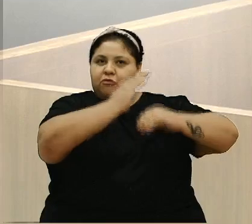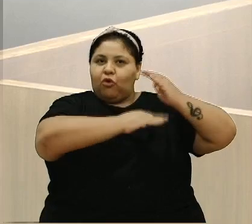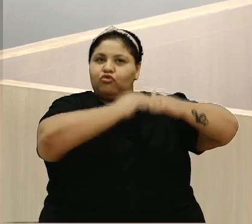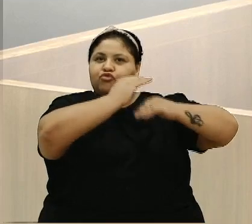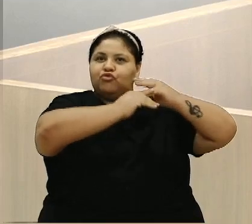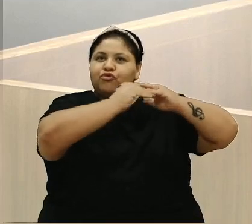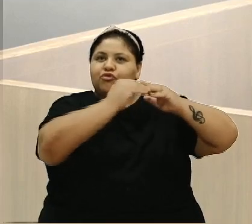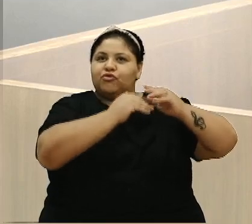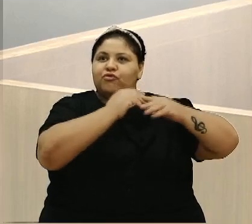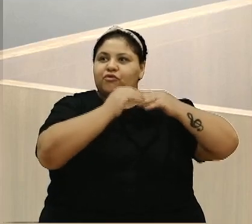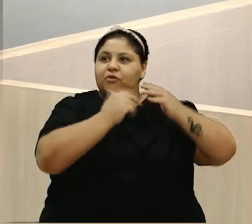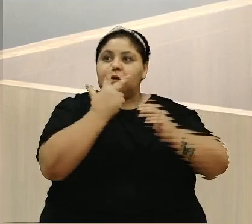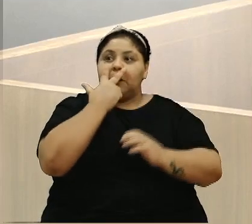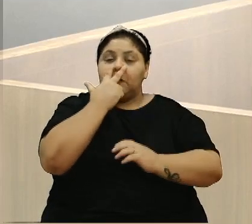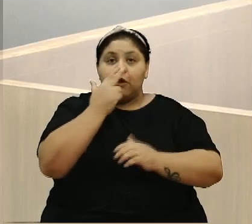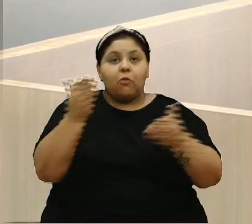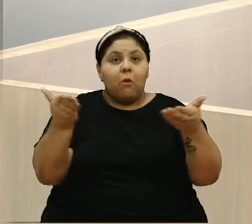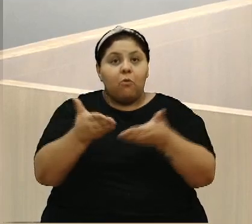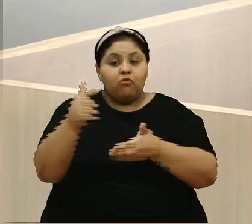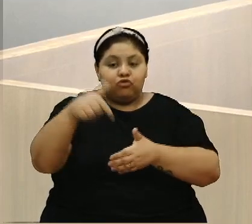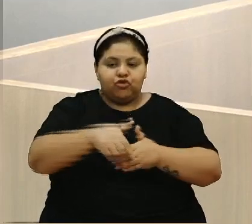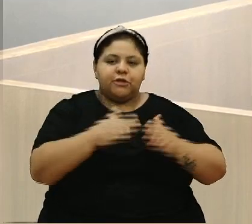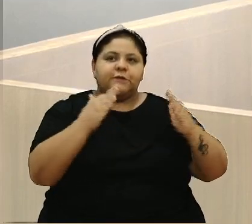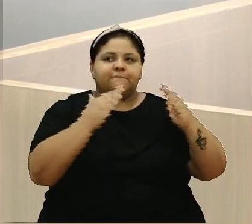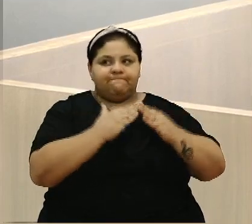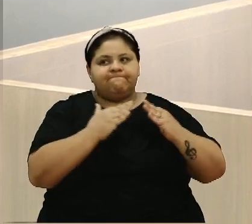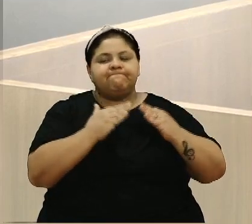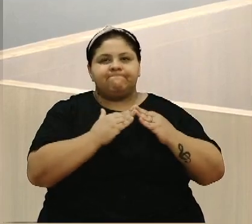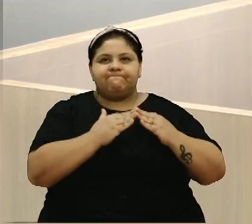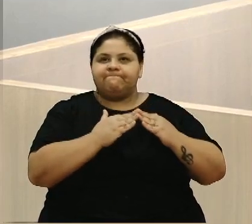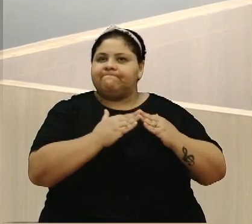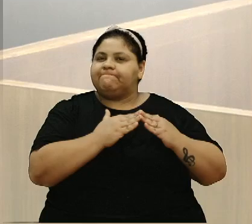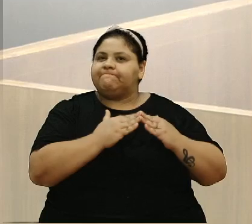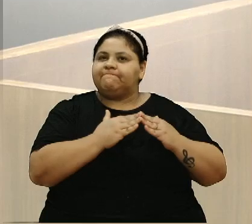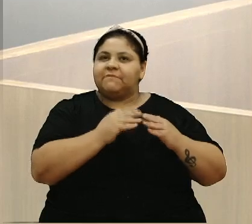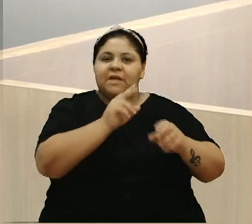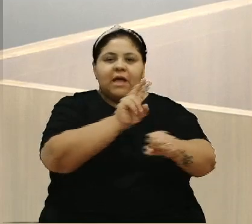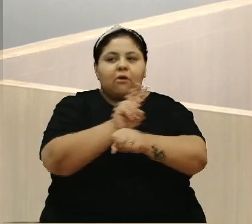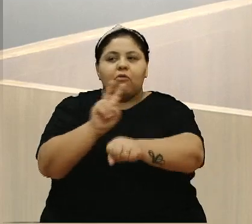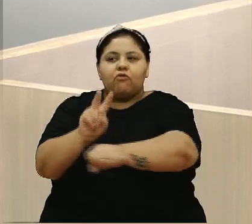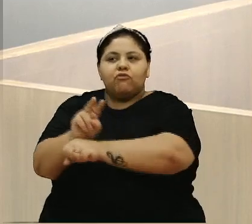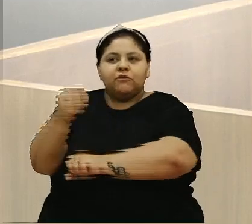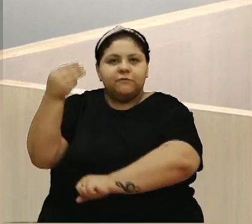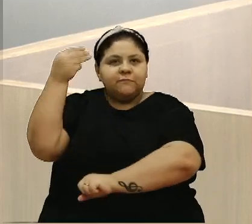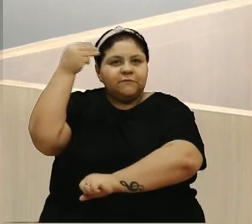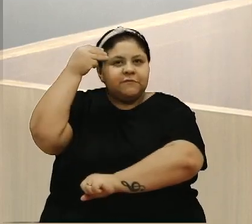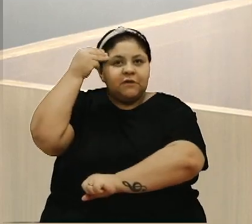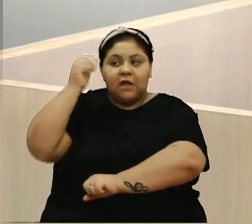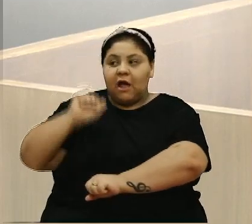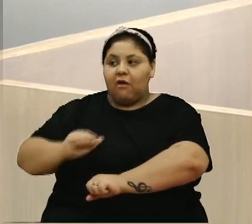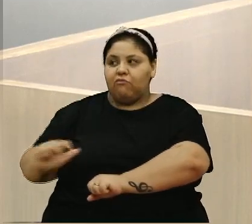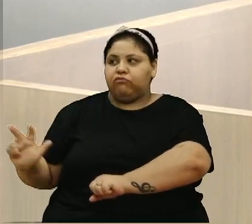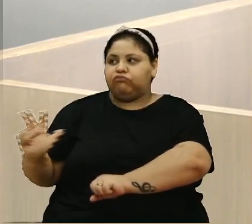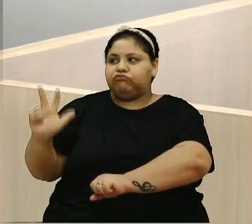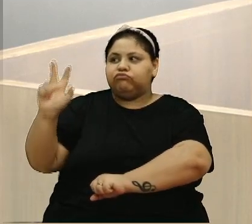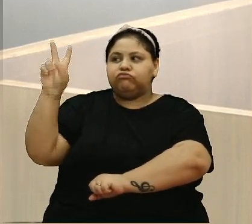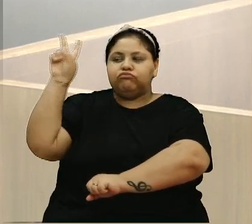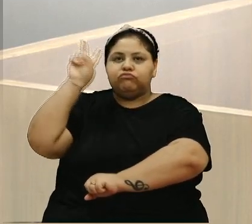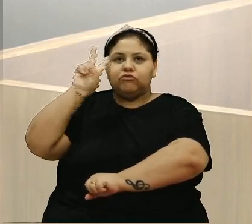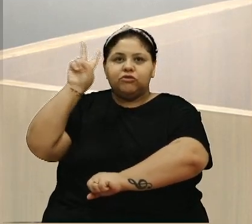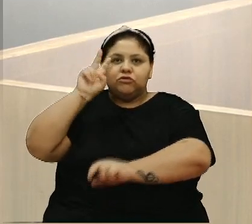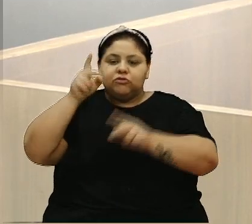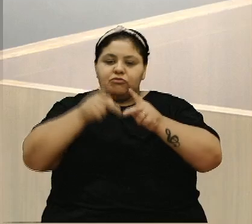mãos, como vocês estão fazendo aqui na casa, isso é preservar a memória, é valorizar a história do nosso